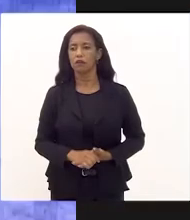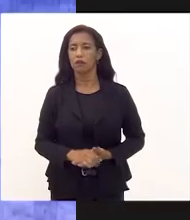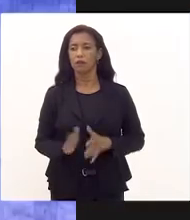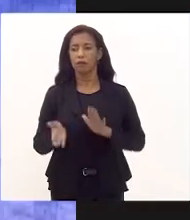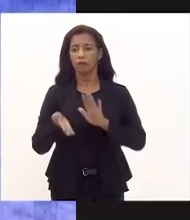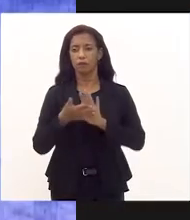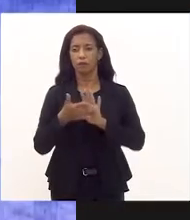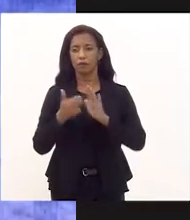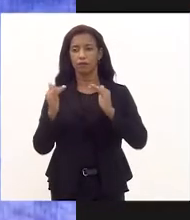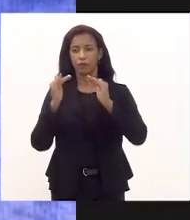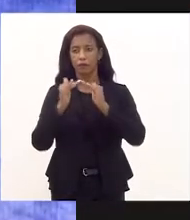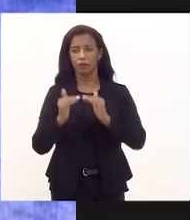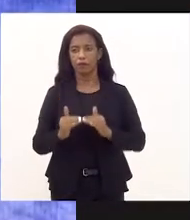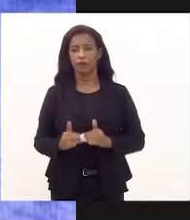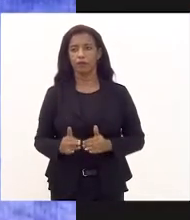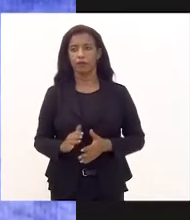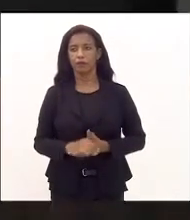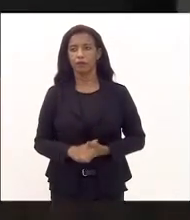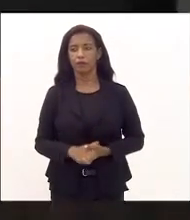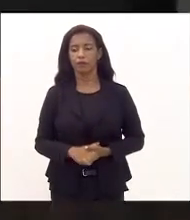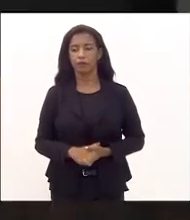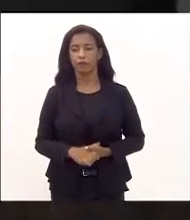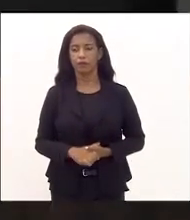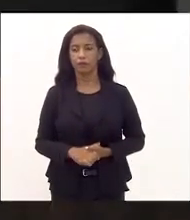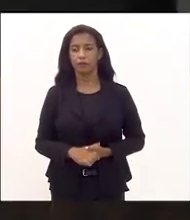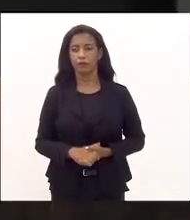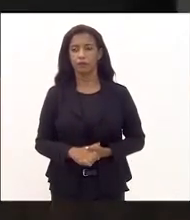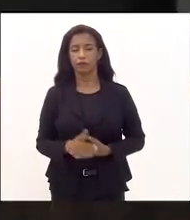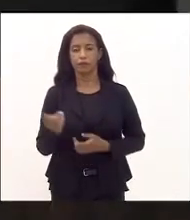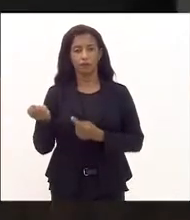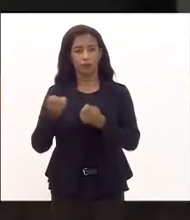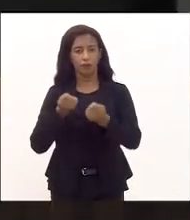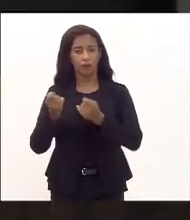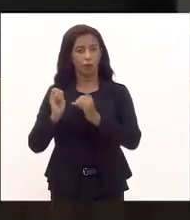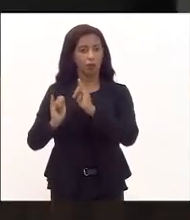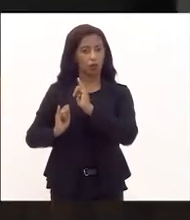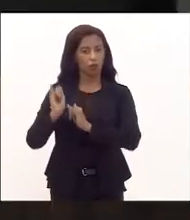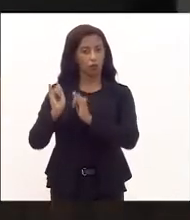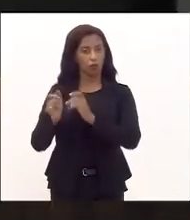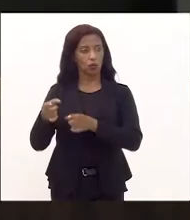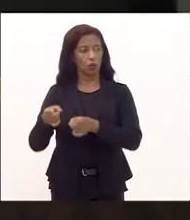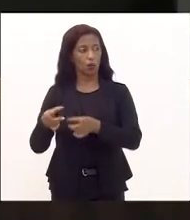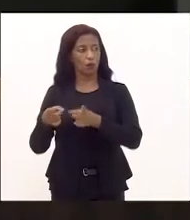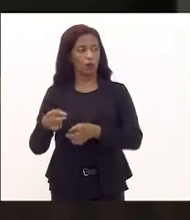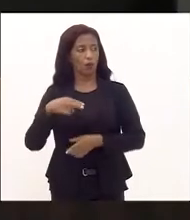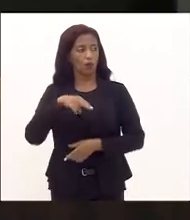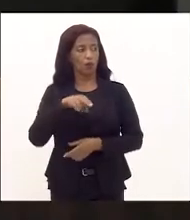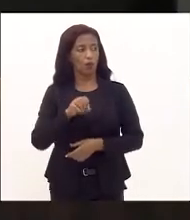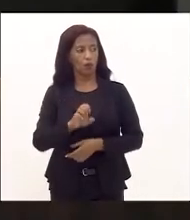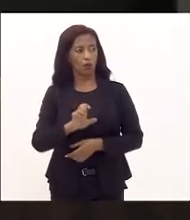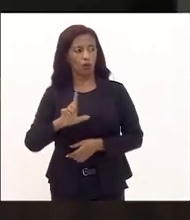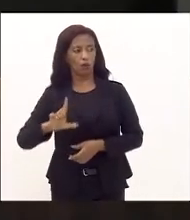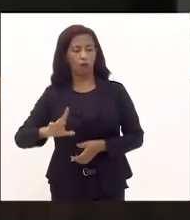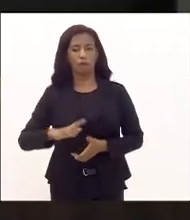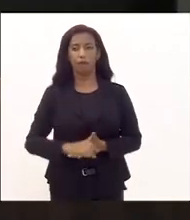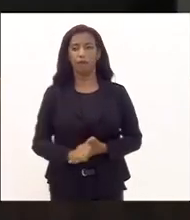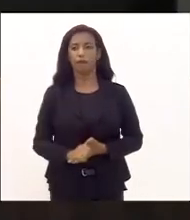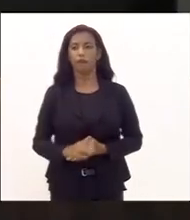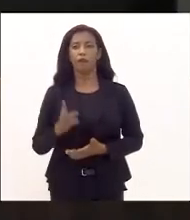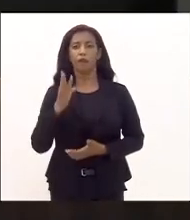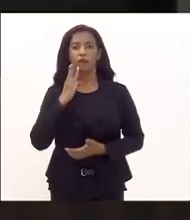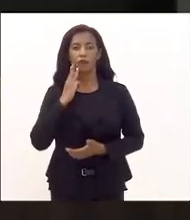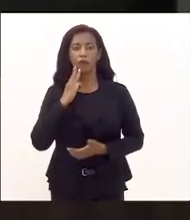Parecer favorável, senhor presidente. Obrigado, deputada. Pela Economia, Indústria e Comércio, deputado Noel de Carvalho. Deputado